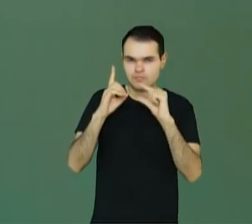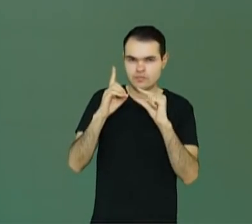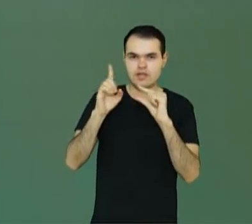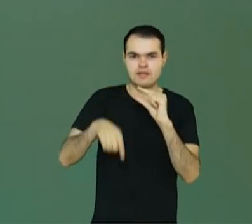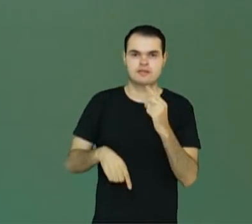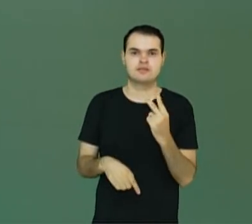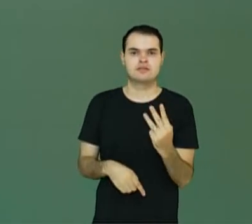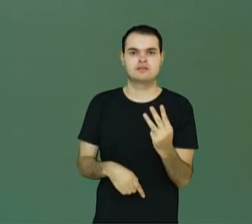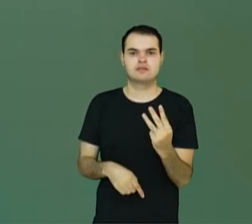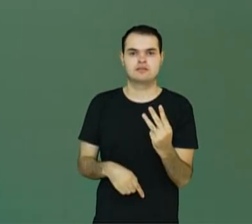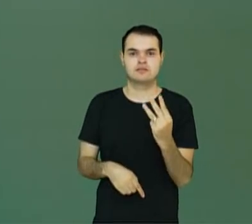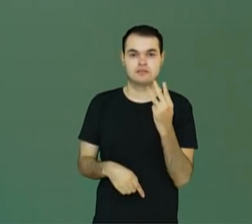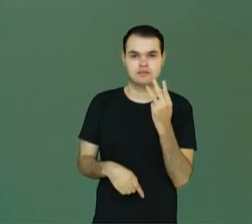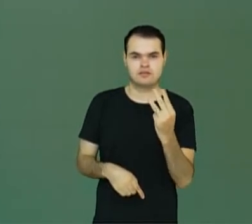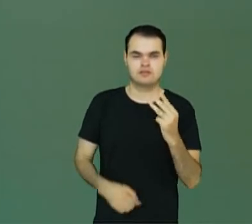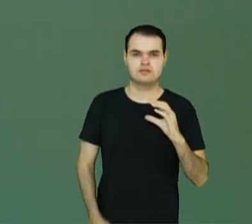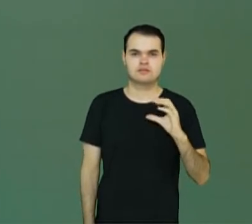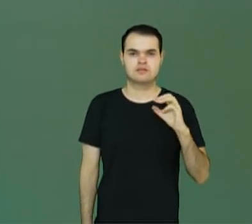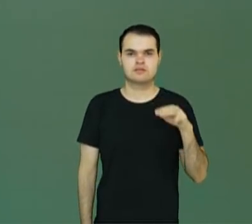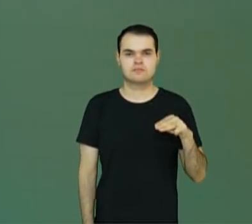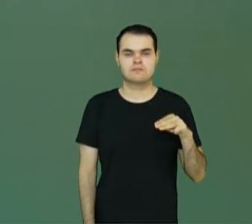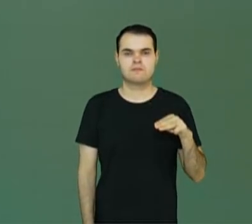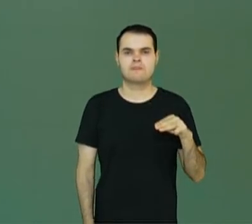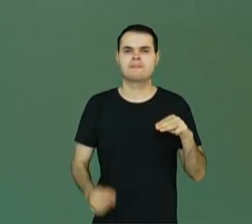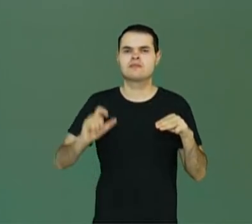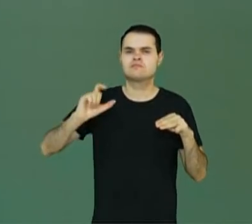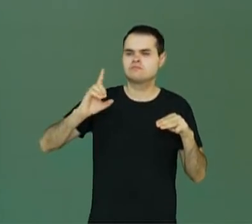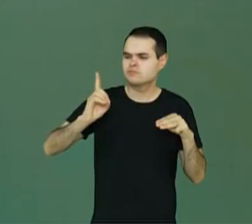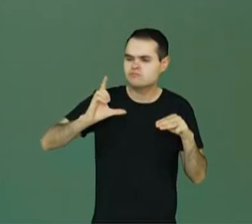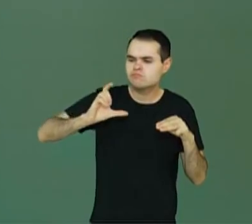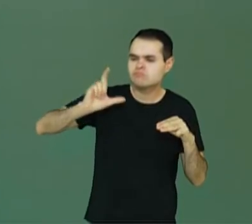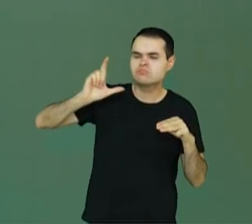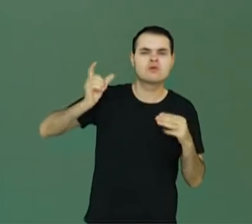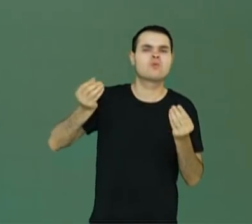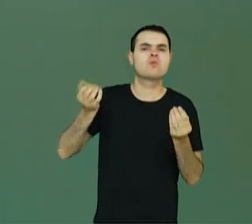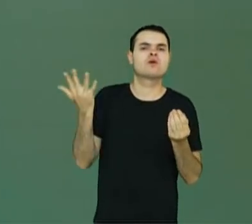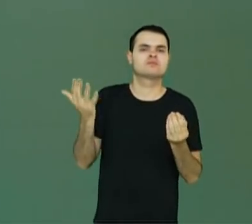3 centímetros. E quanto que mede a diagonal maior?